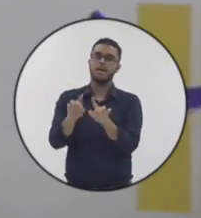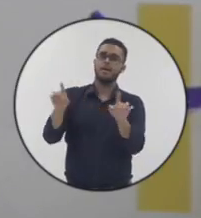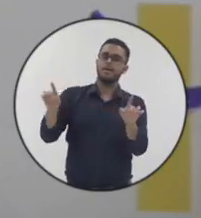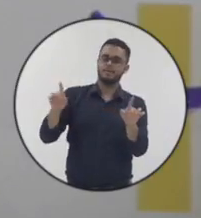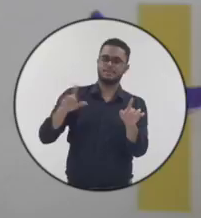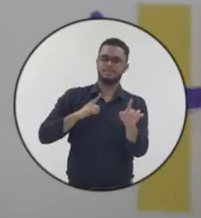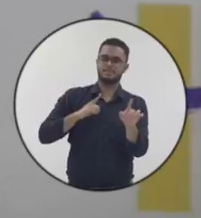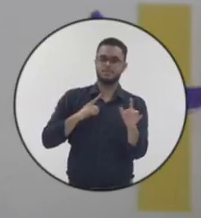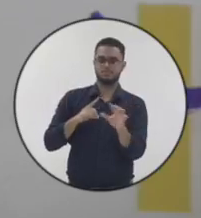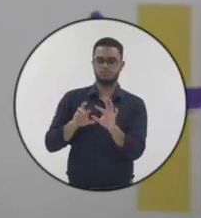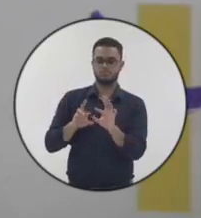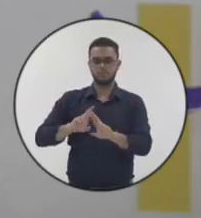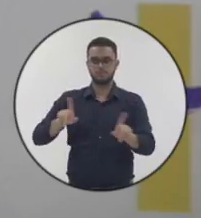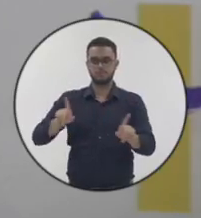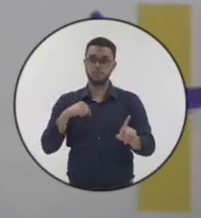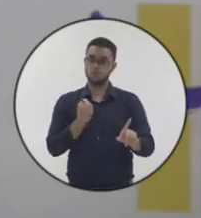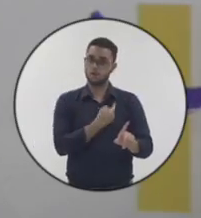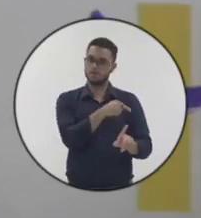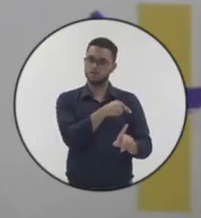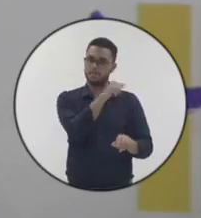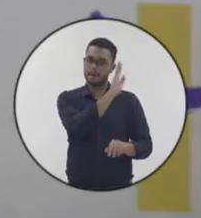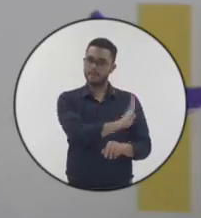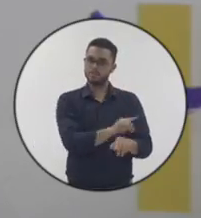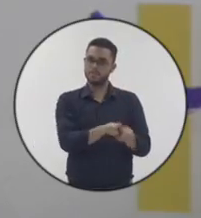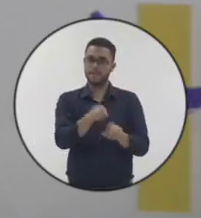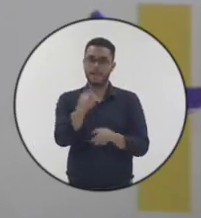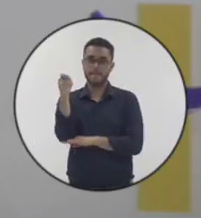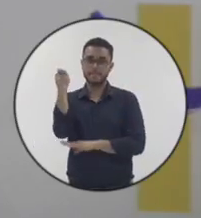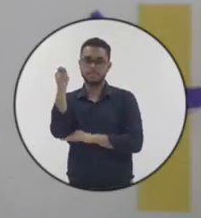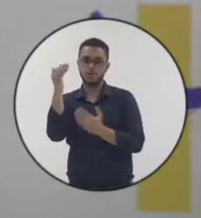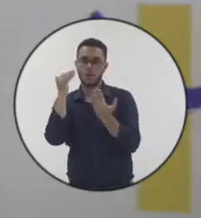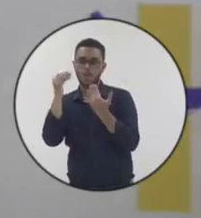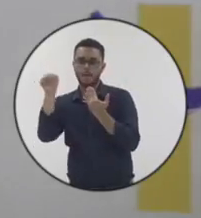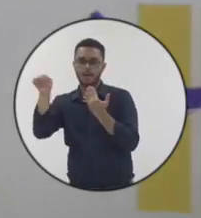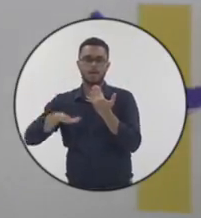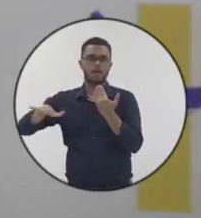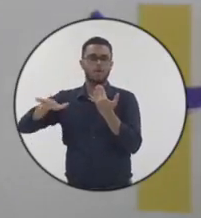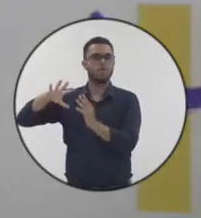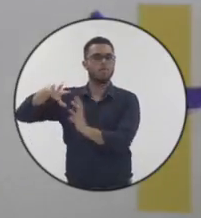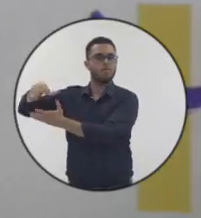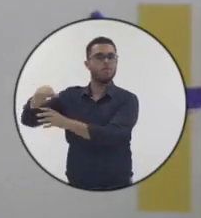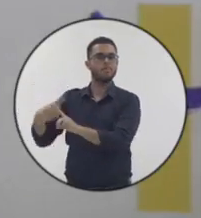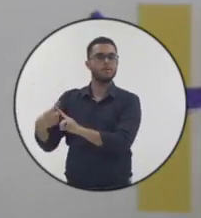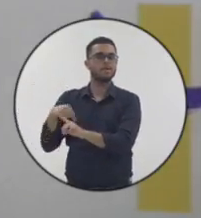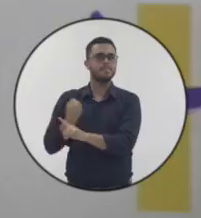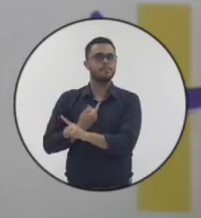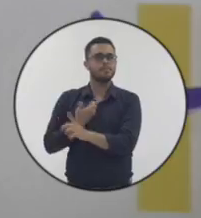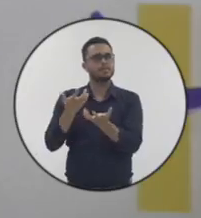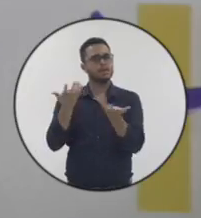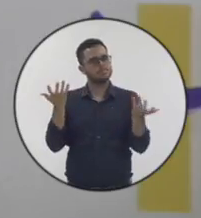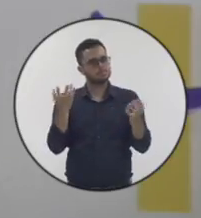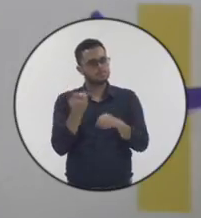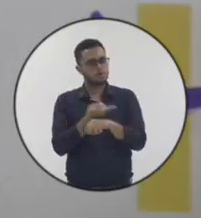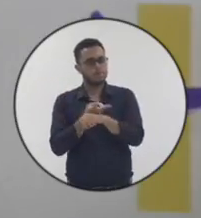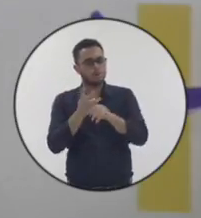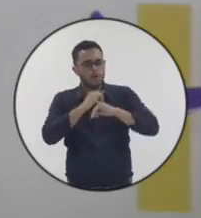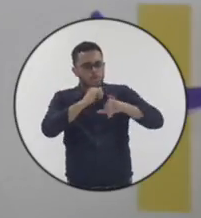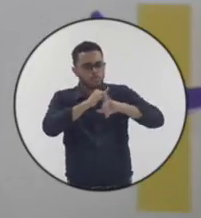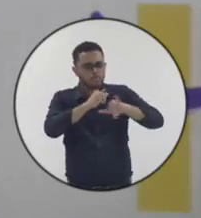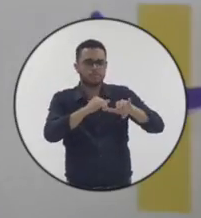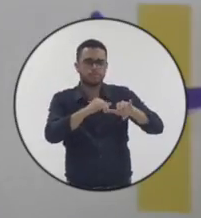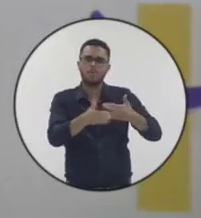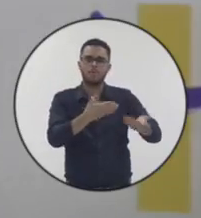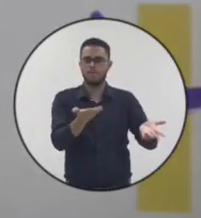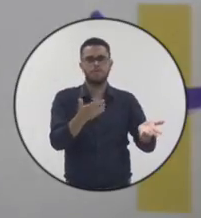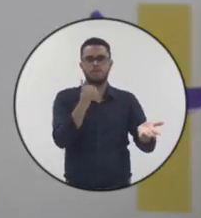diferencial, nós e a Argentina, em relação ao mundo, que é a busca, a manutenção pela nossa expressão de gênero, que não é nem de homem e nem de